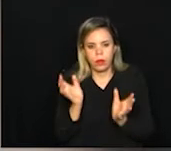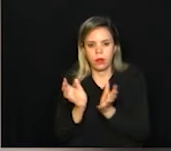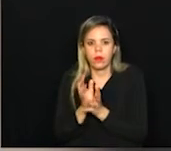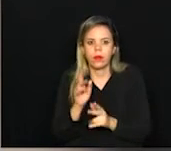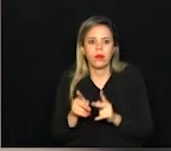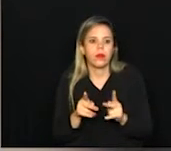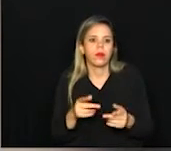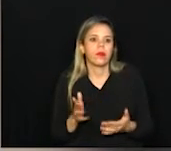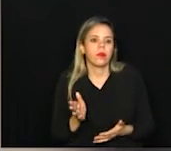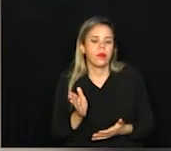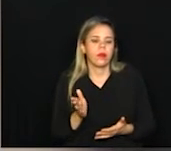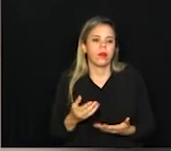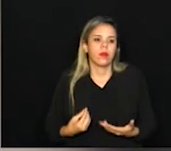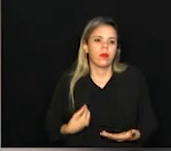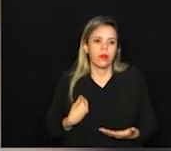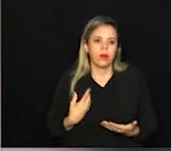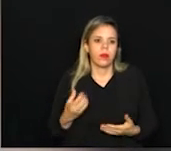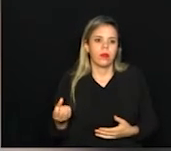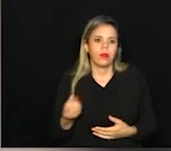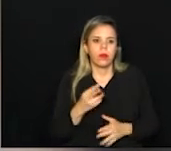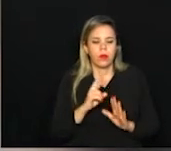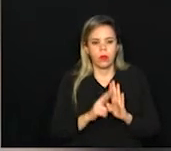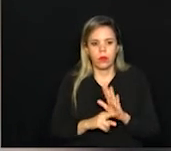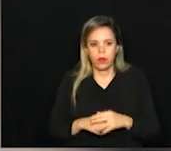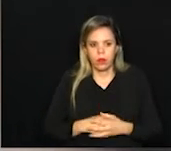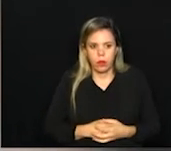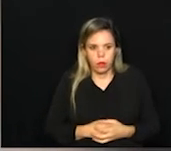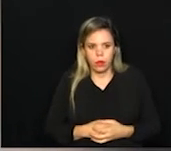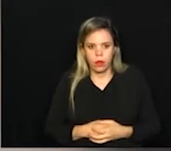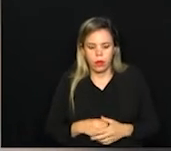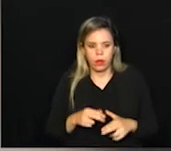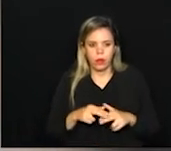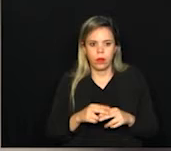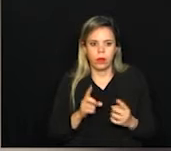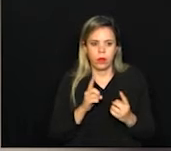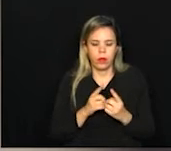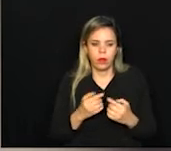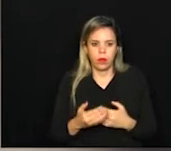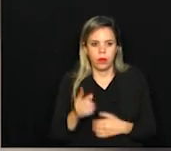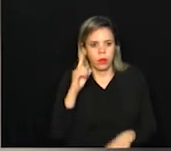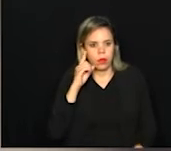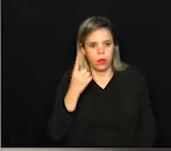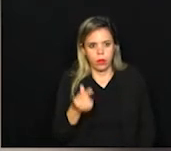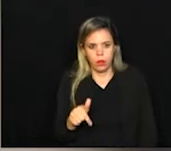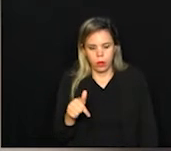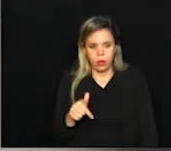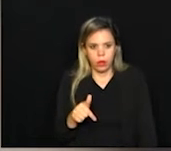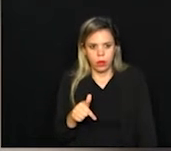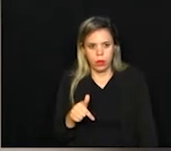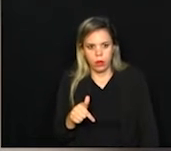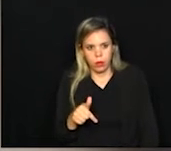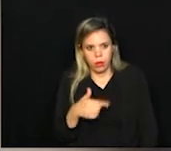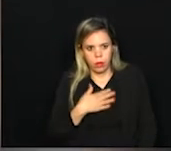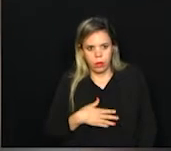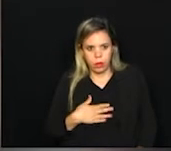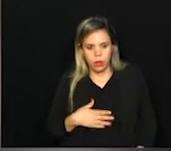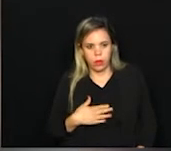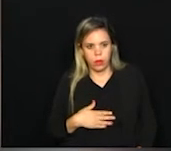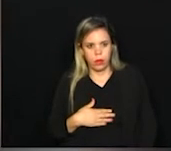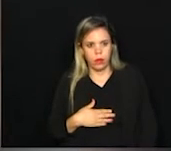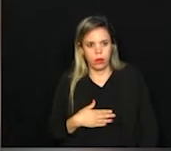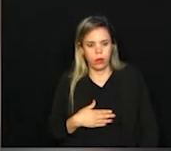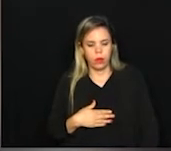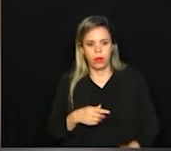coletivos, já estaremos com novas regras em funcionamento a partir do dia 17 de agosto.